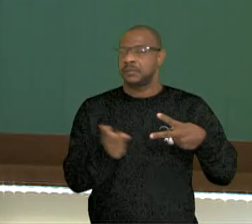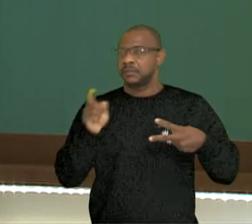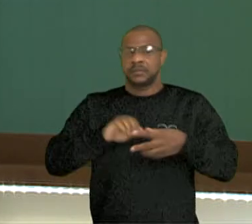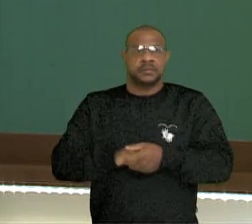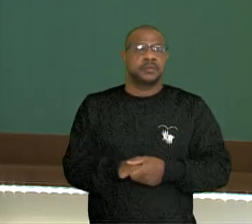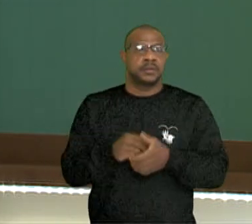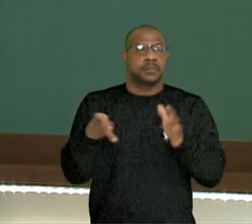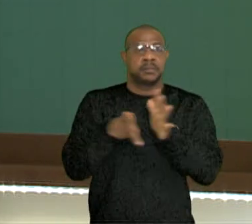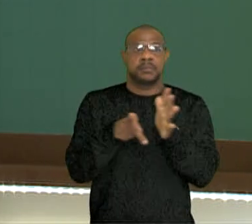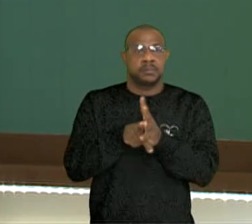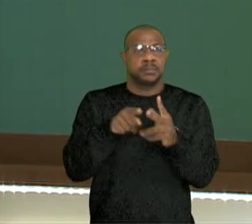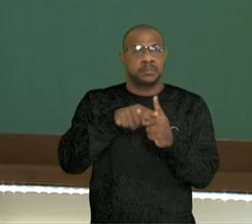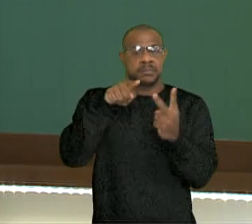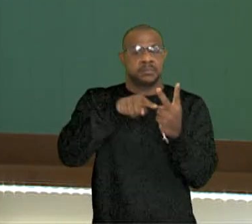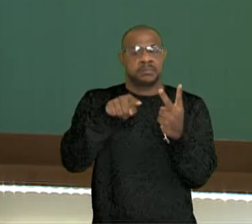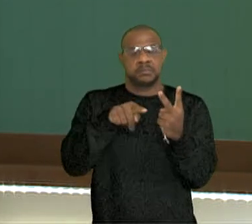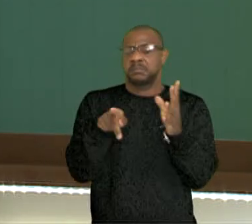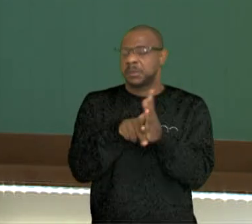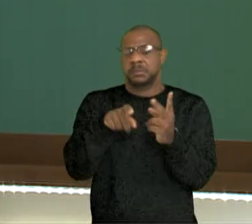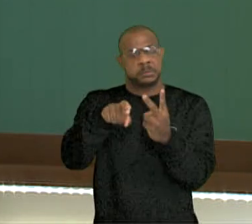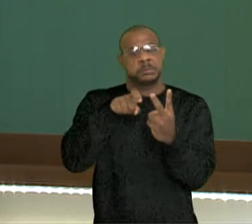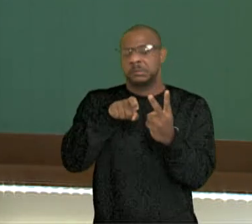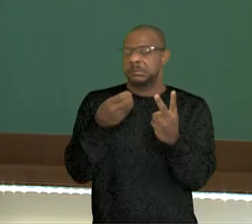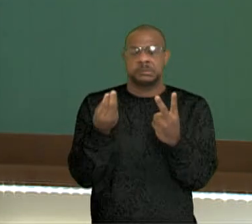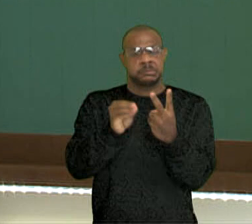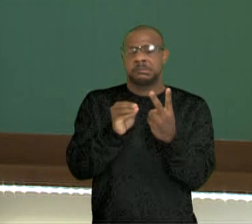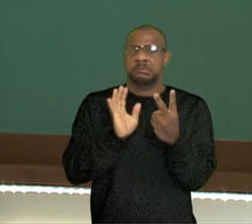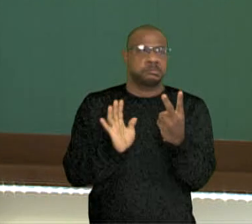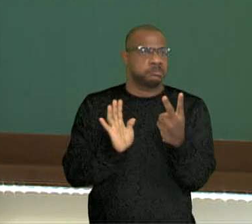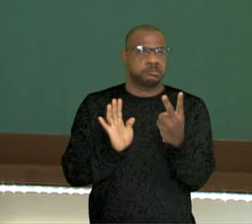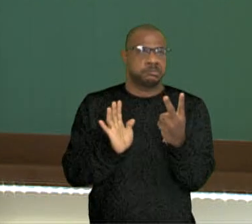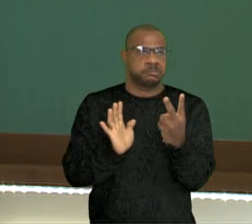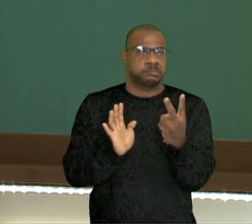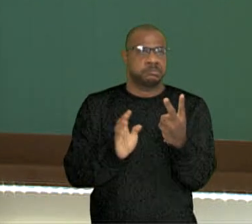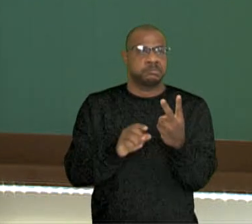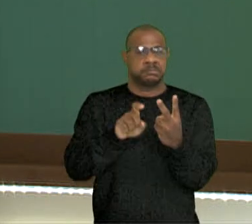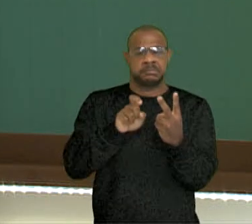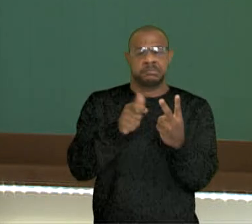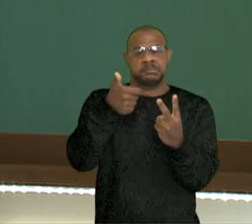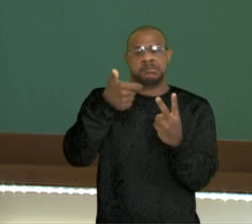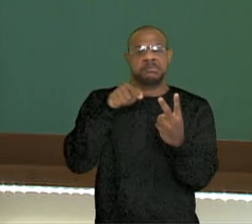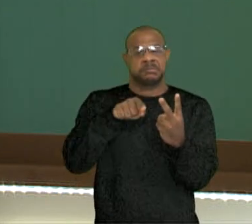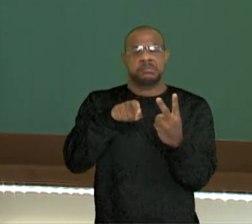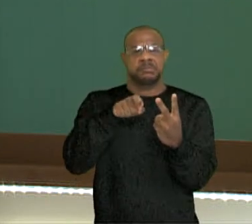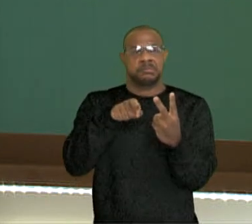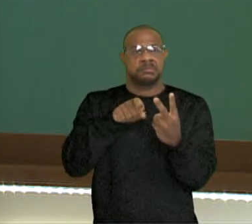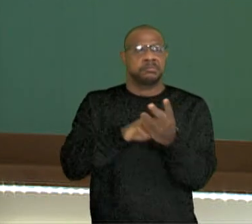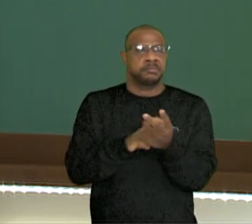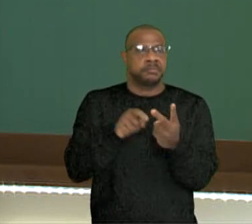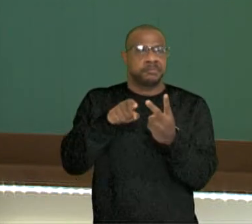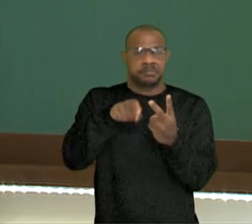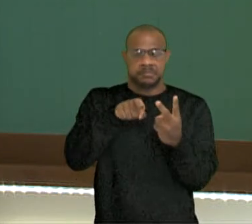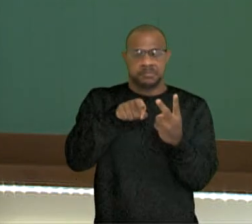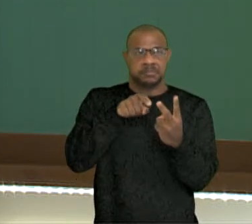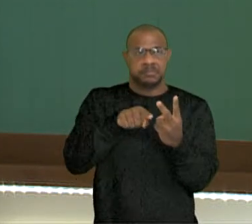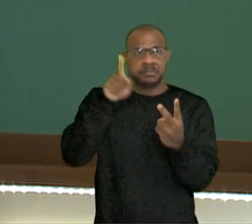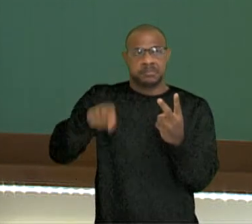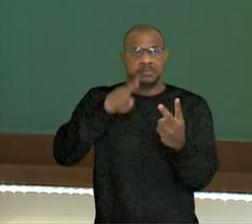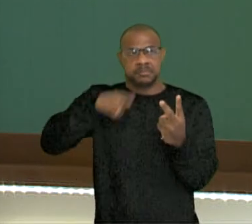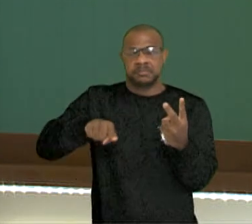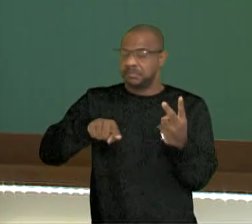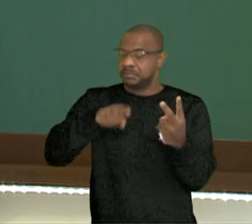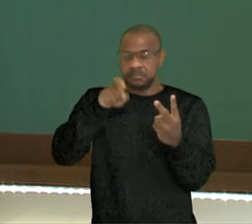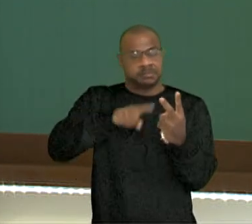é o próprio x, ok? Lembrando que a raiz quadrada anula a potência. Uma